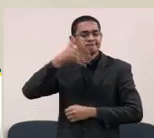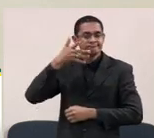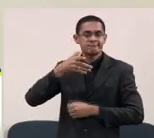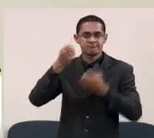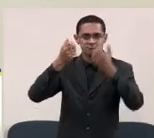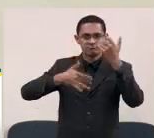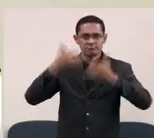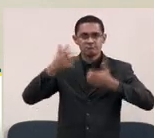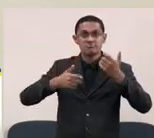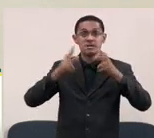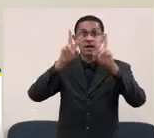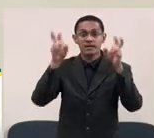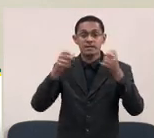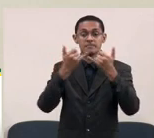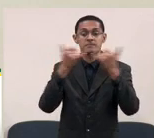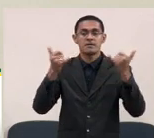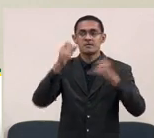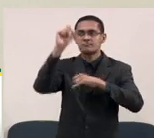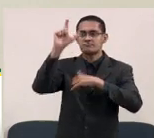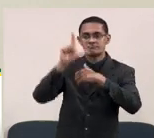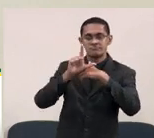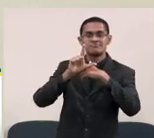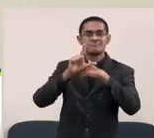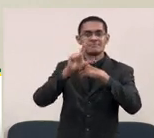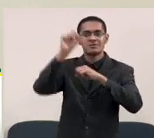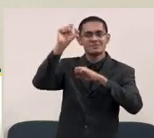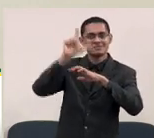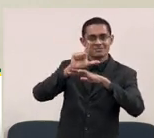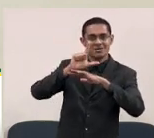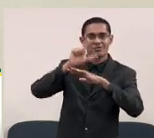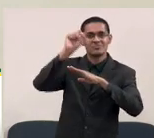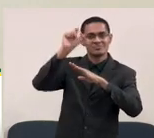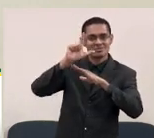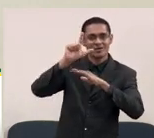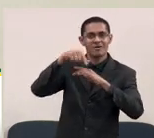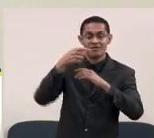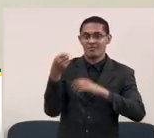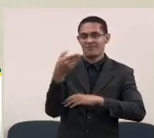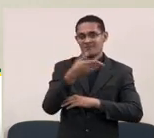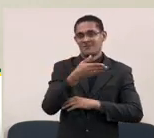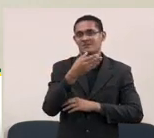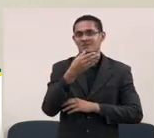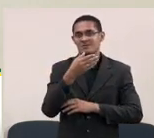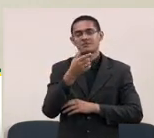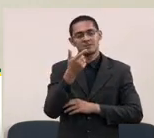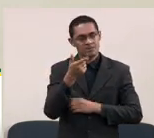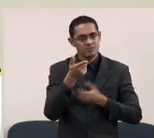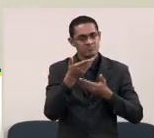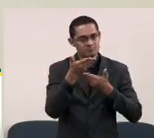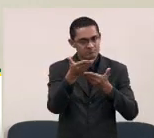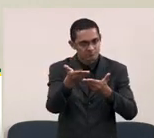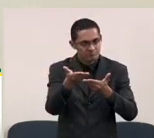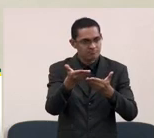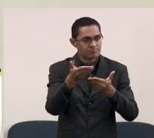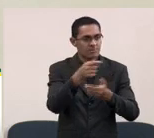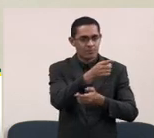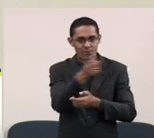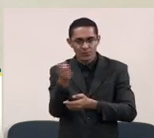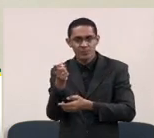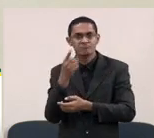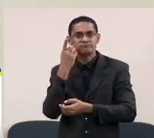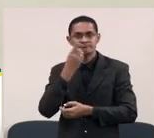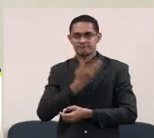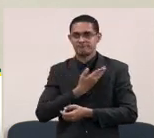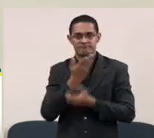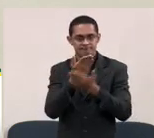energia solar, uma nova plataforma econômica para o Estado do Amapá. Gostaria de deixar o convite aqui aos colegas